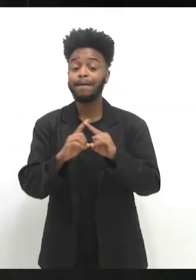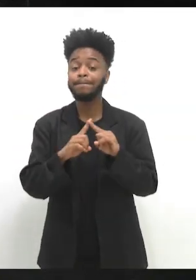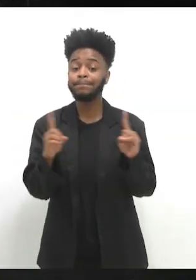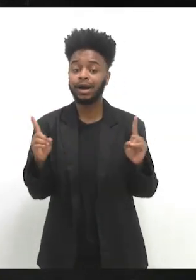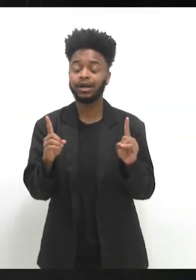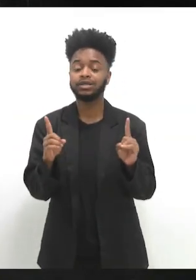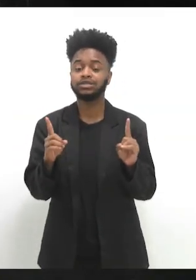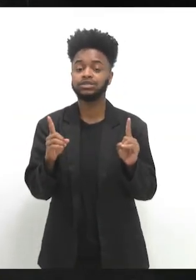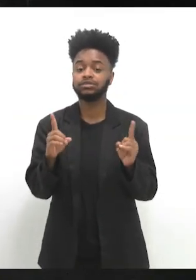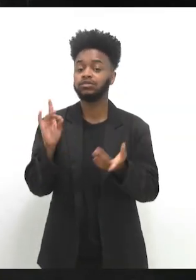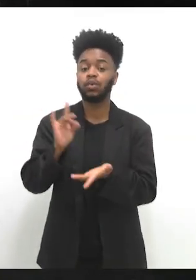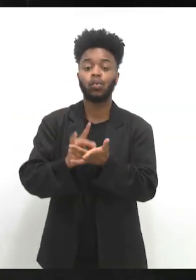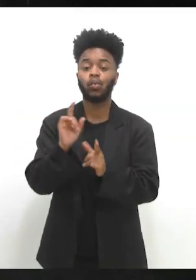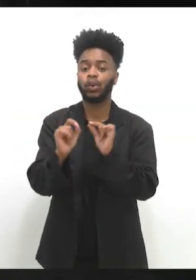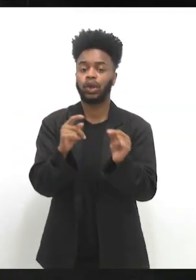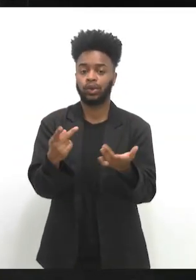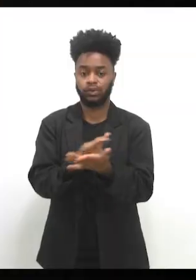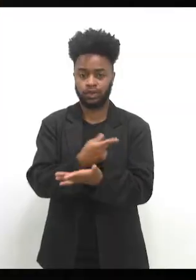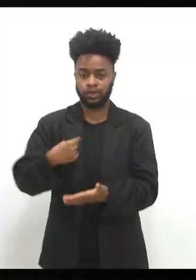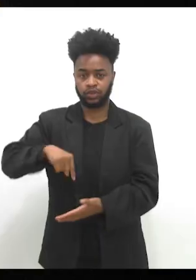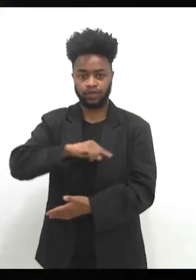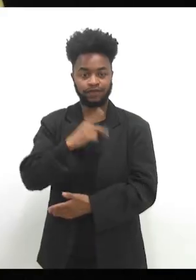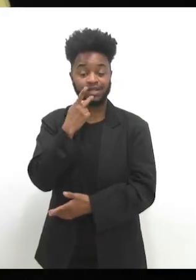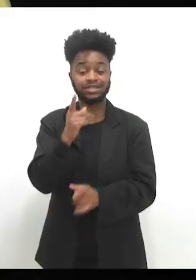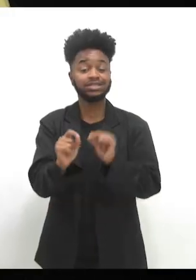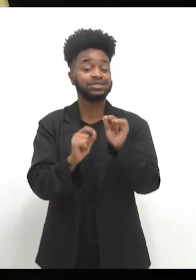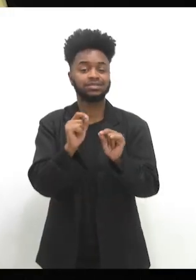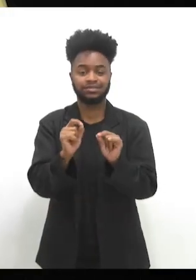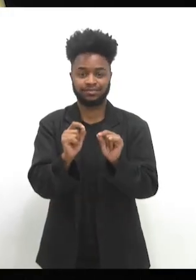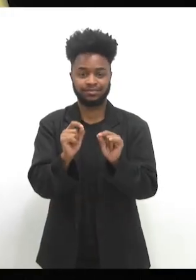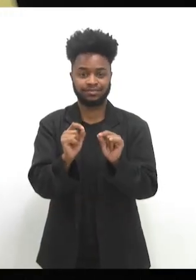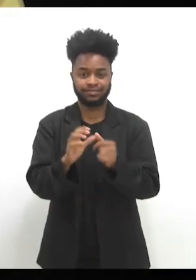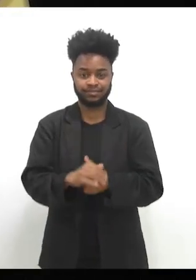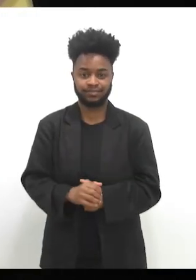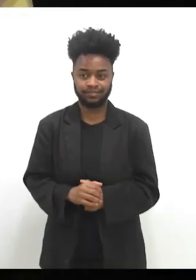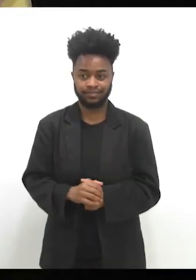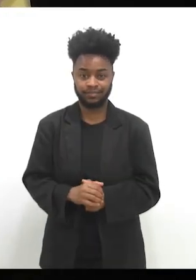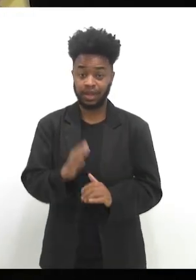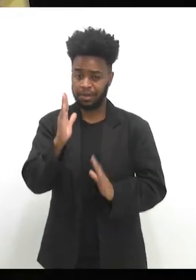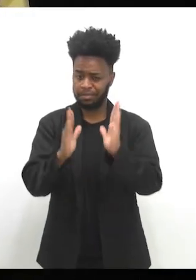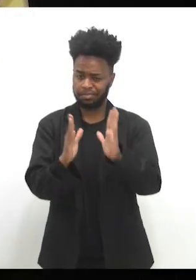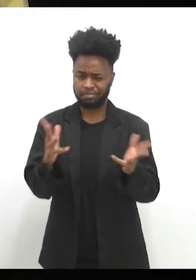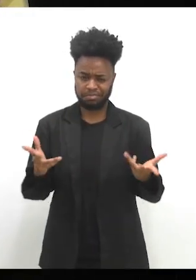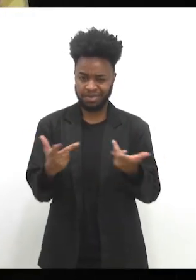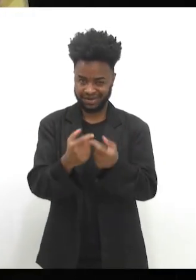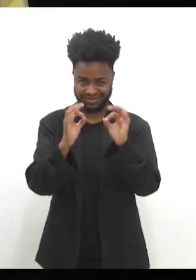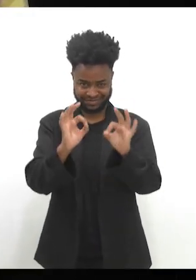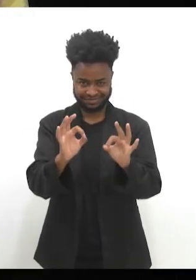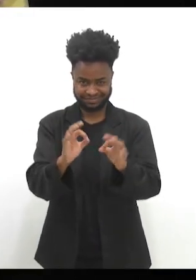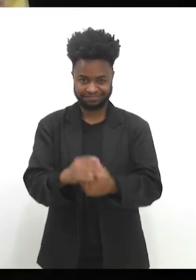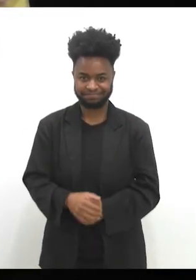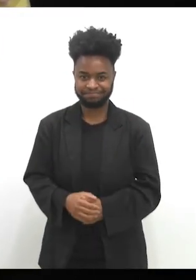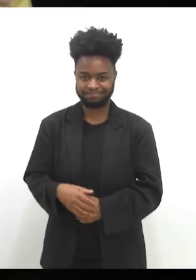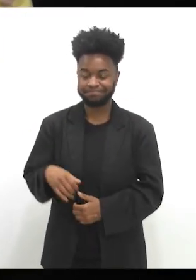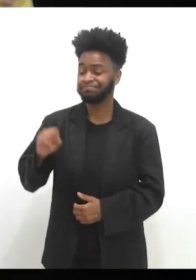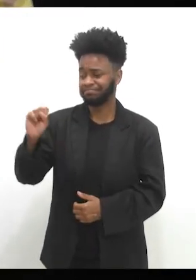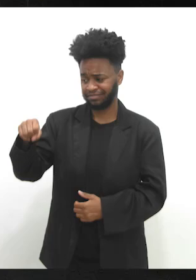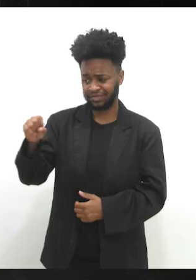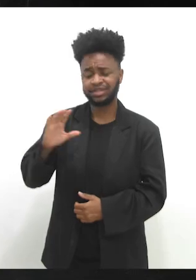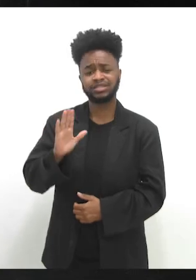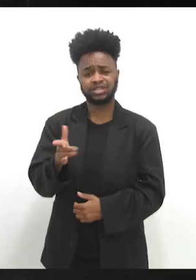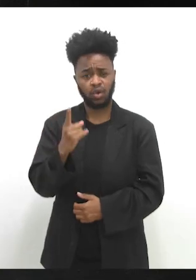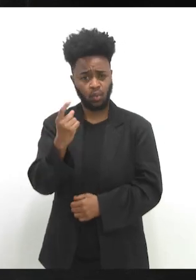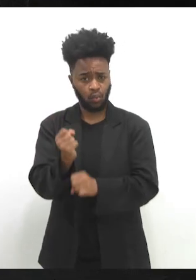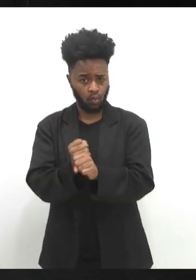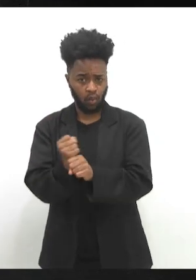Mas o fato é, como a gente costuma dizer em jornalismo, o fato é temporada maravilhosa, né, Flávio? Mais de